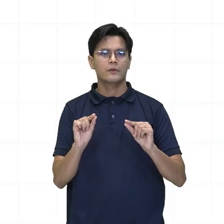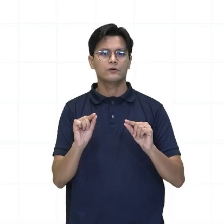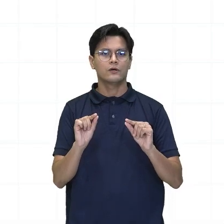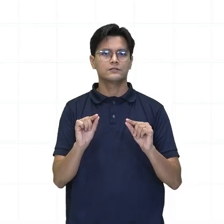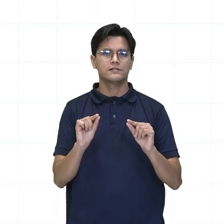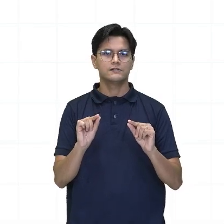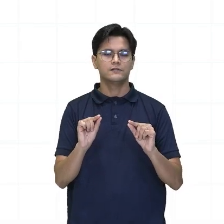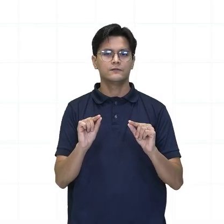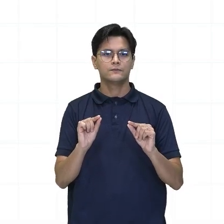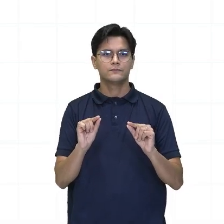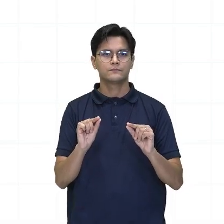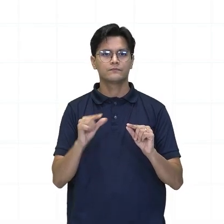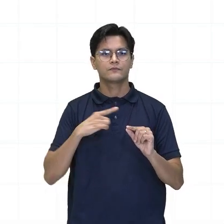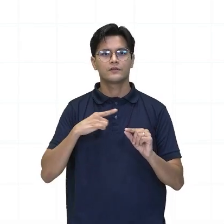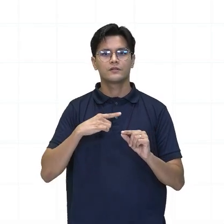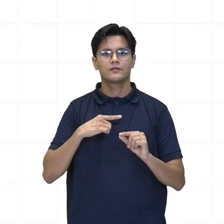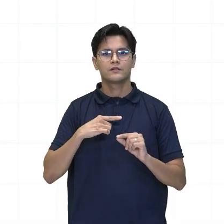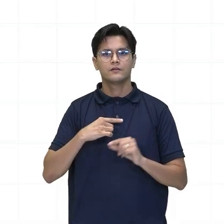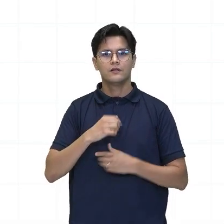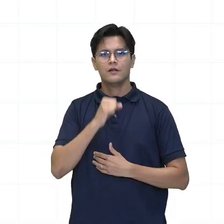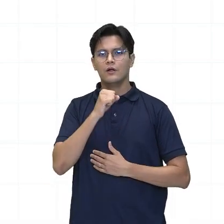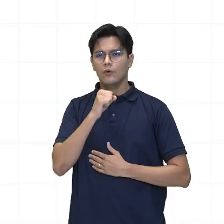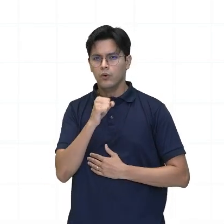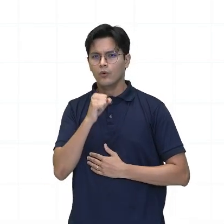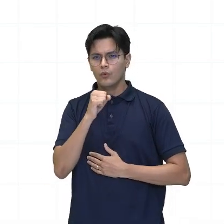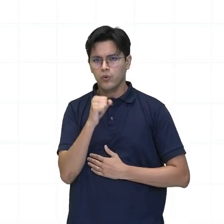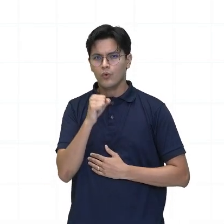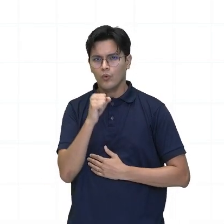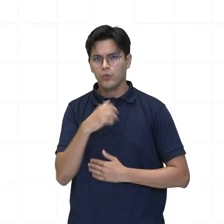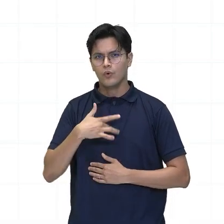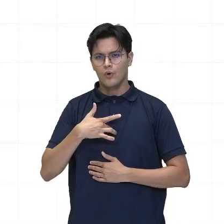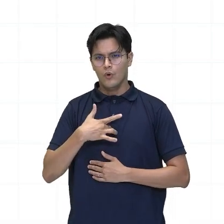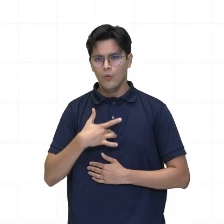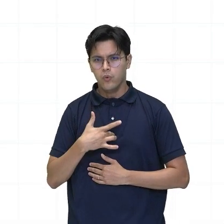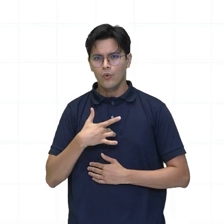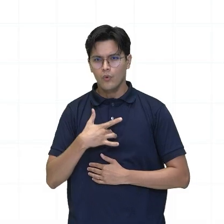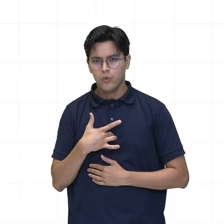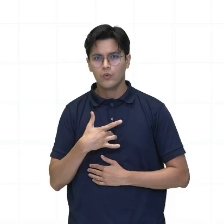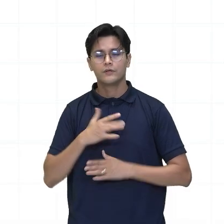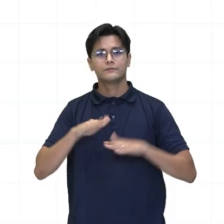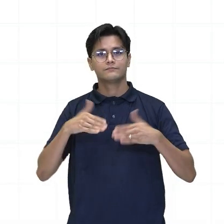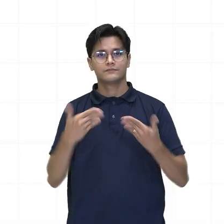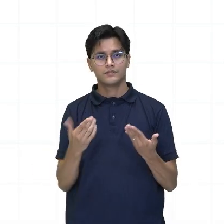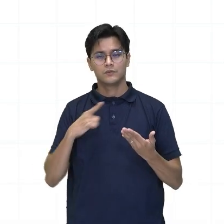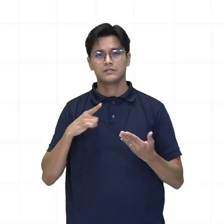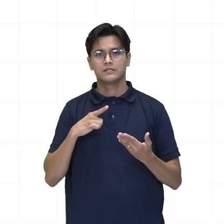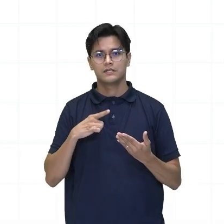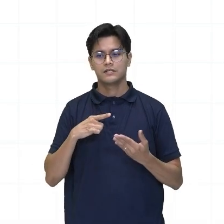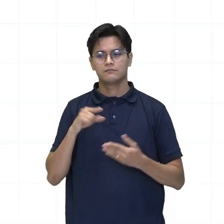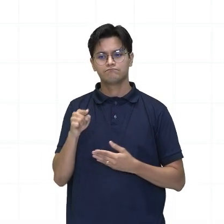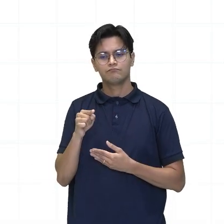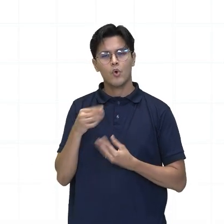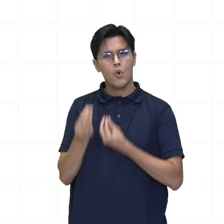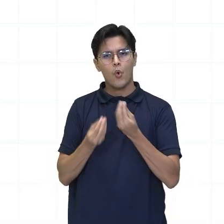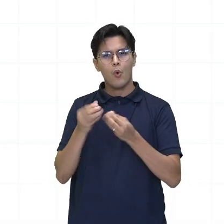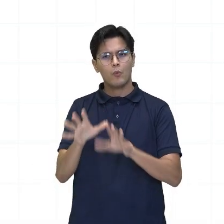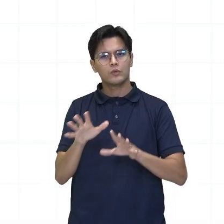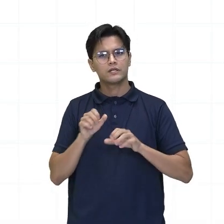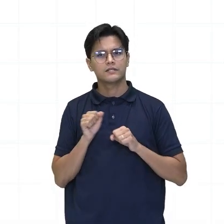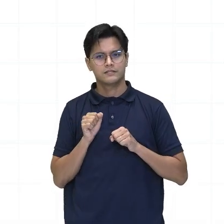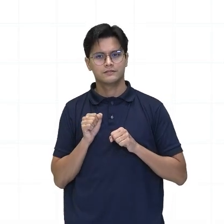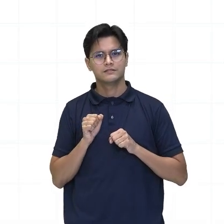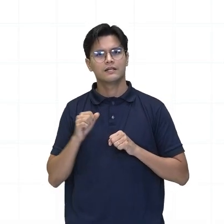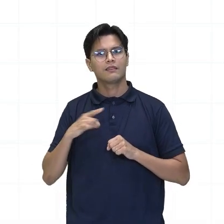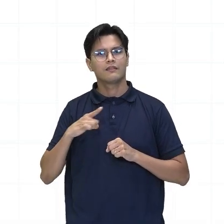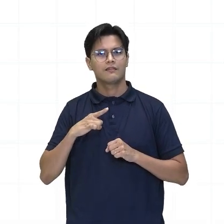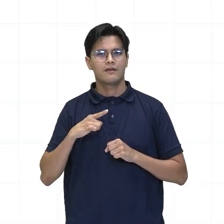micro-organismo bactéria, que é a Mycobacterium tuberculosis. E, nesse caso, né, é a